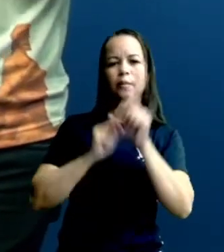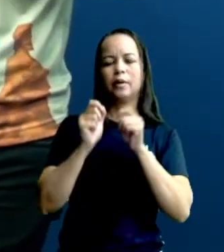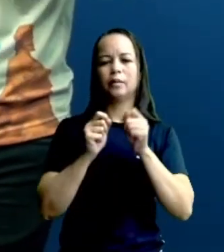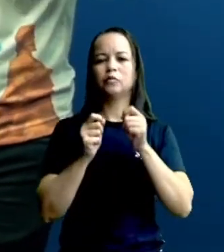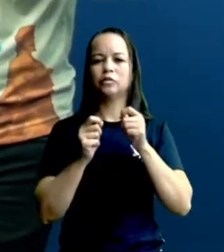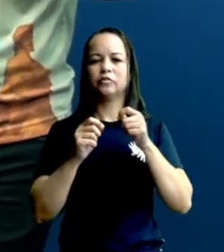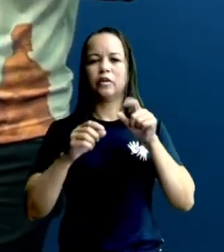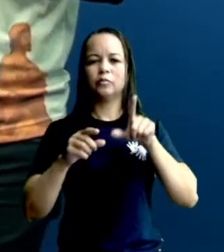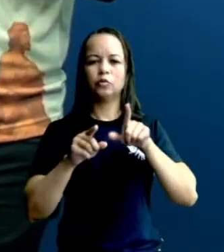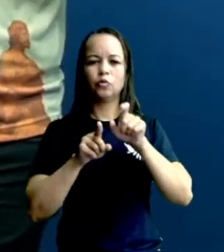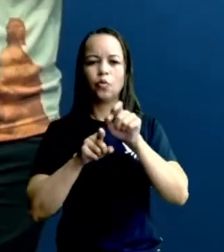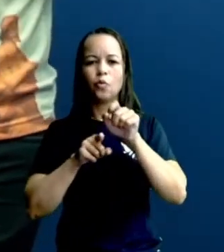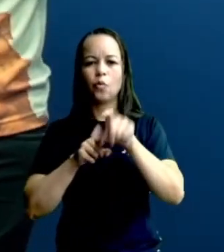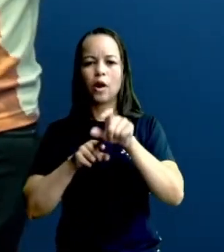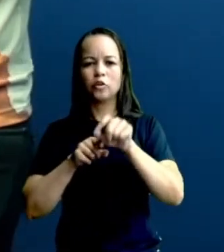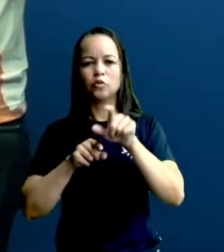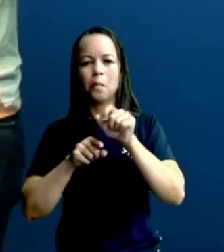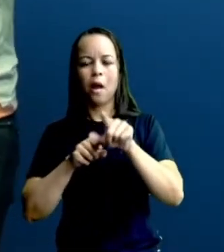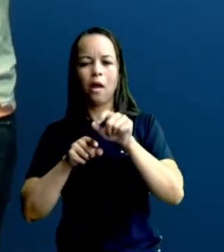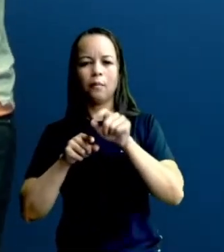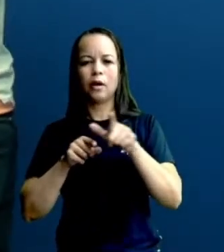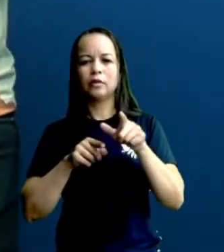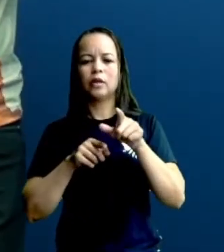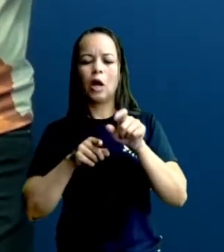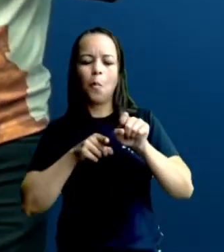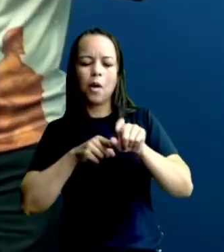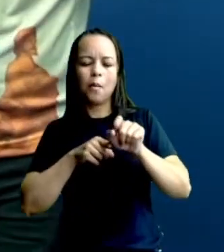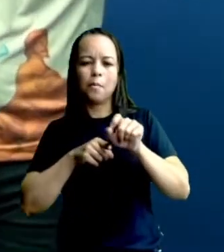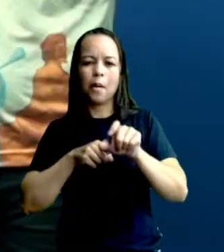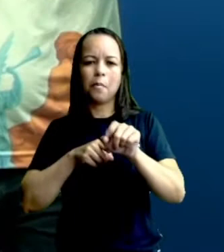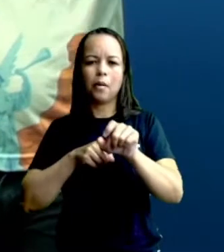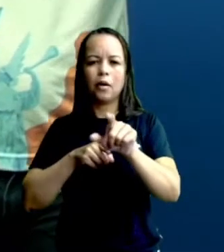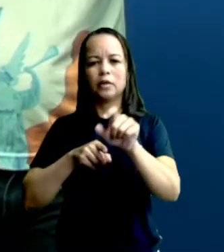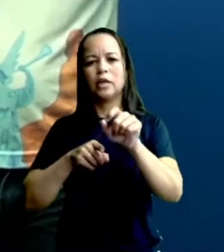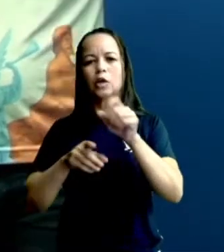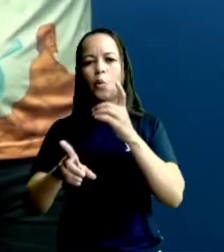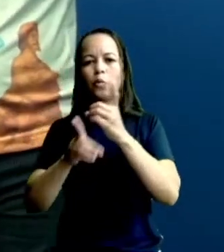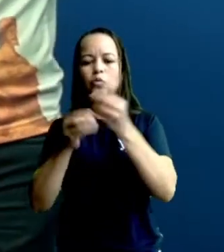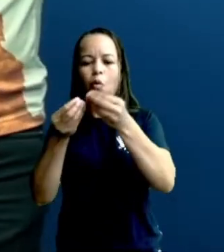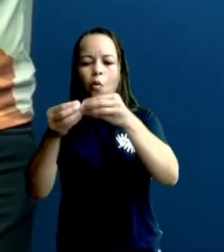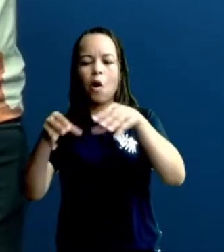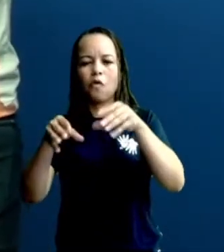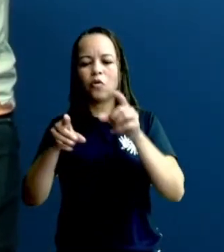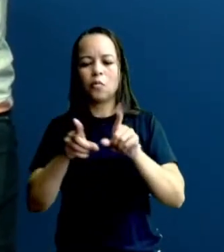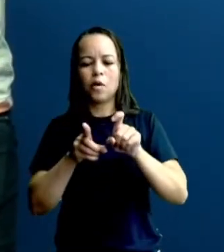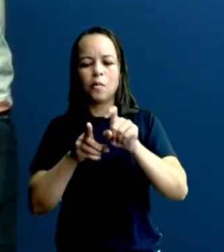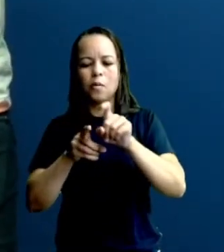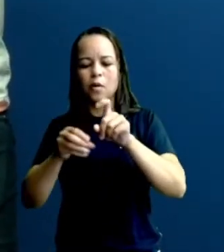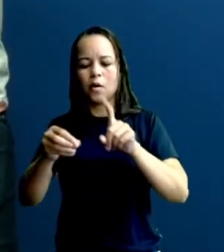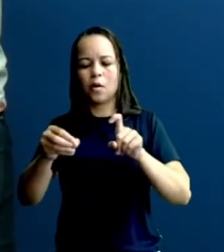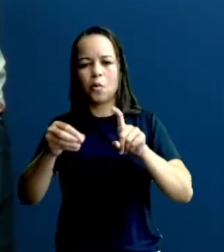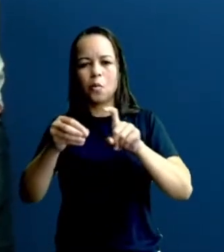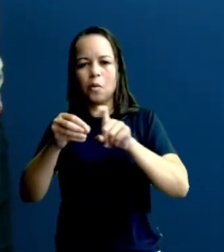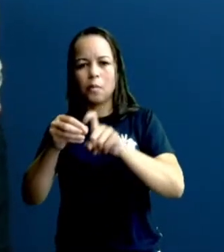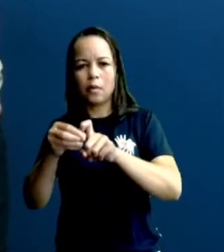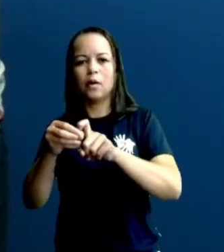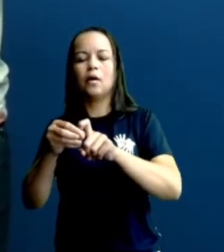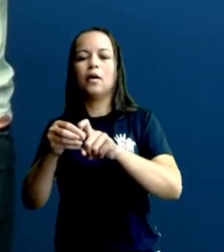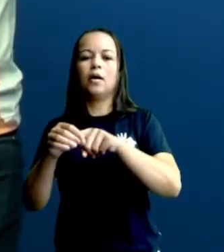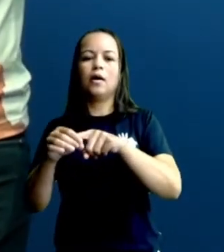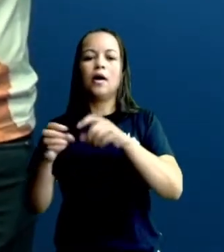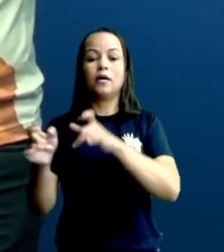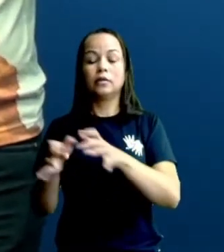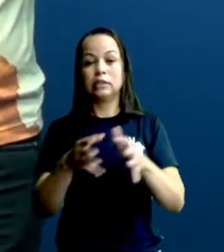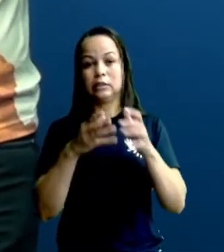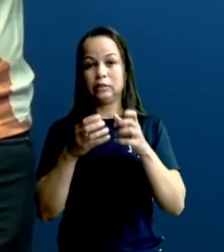espermatozoide, e esse espermatozoide encontrou um óvulo. Mas às vezes nós brincamos pensando, quando a gente vê no filme, vê uma animação,